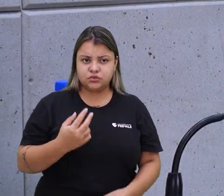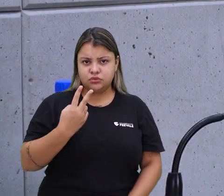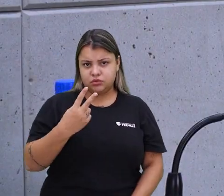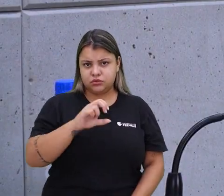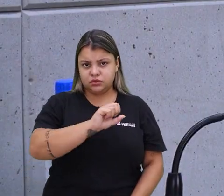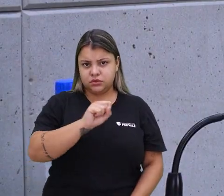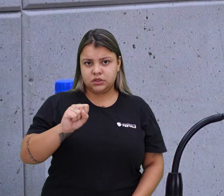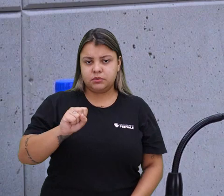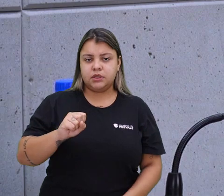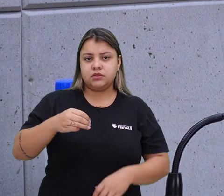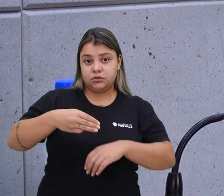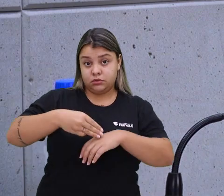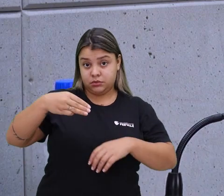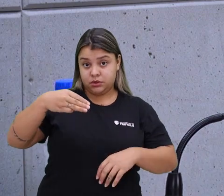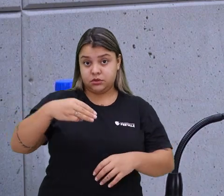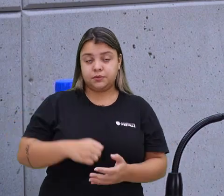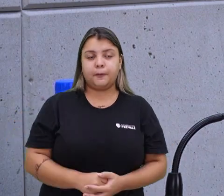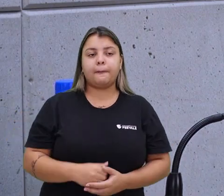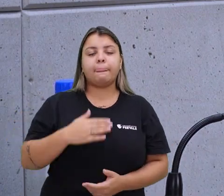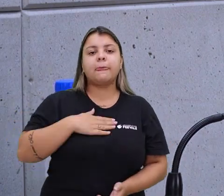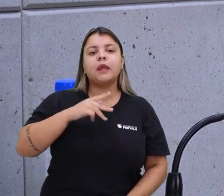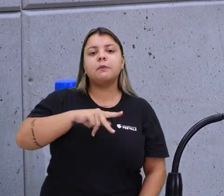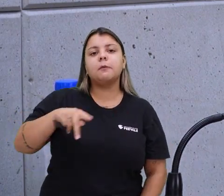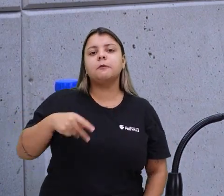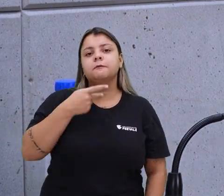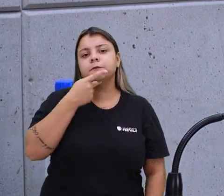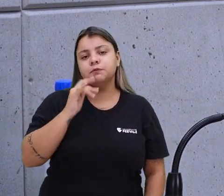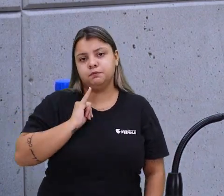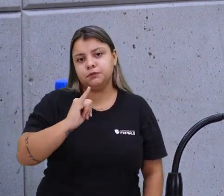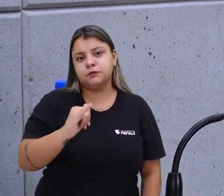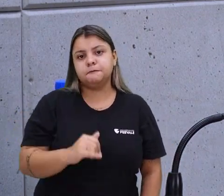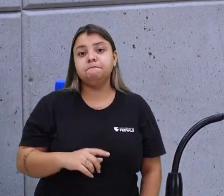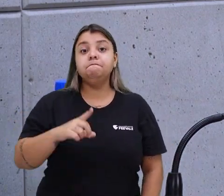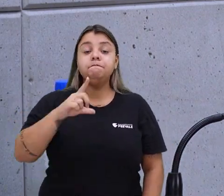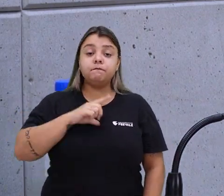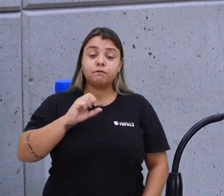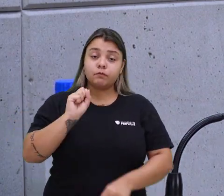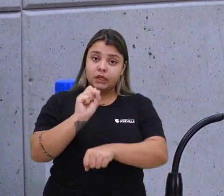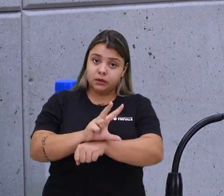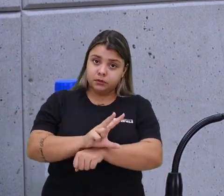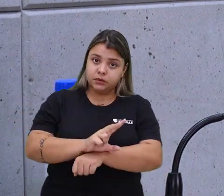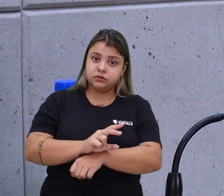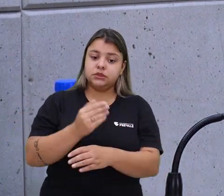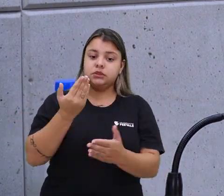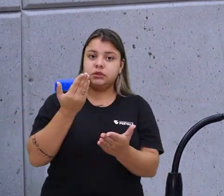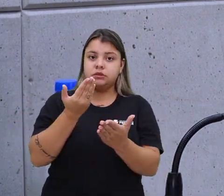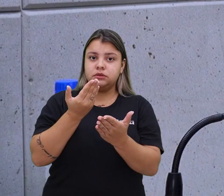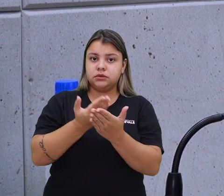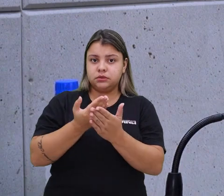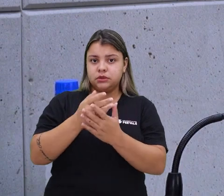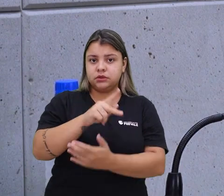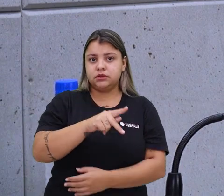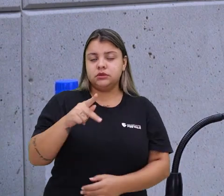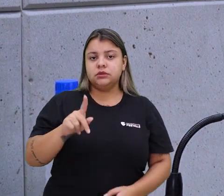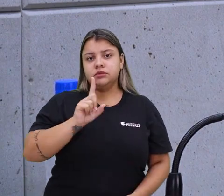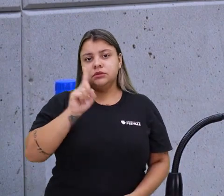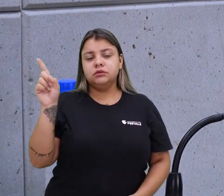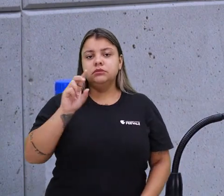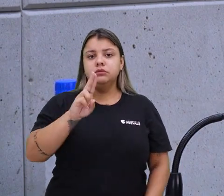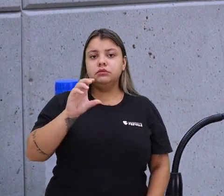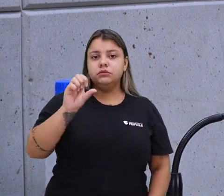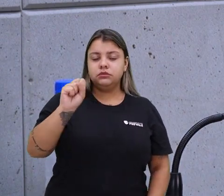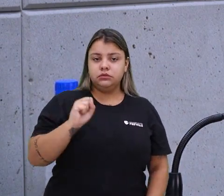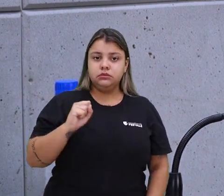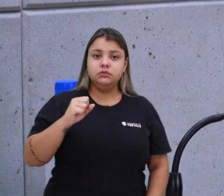semestre do mestrado e a minha professora disse olha tem uma vaga para dar aula na ux um dia antes do casamento da minha irmã que eu tava